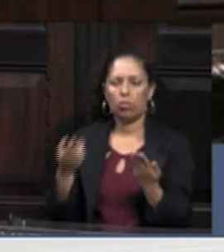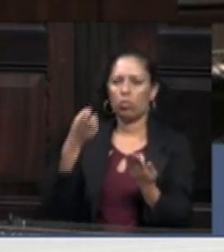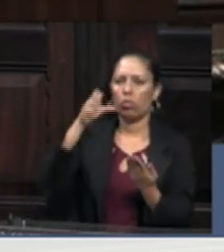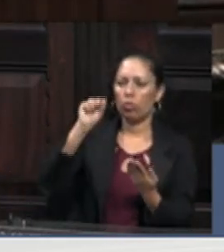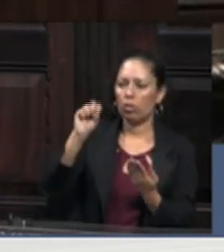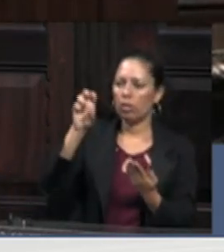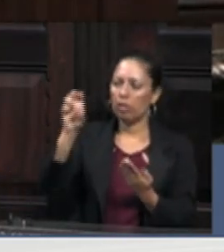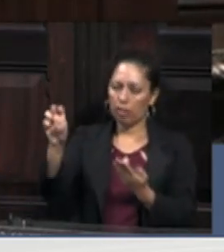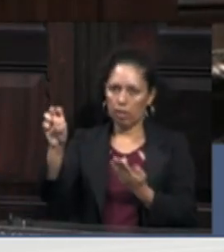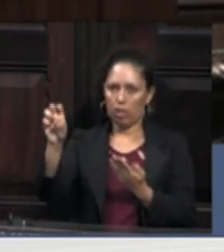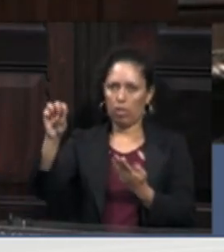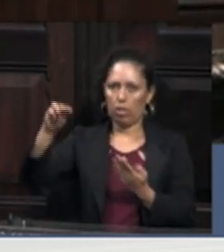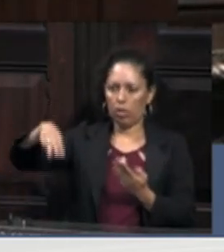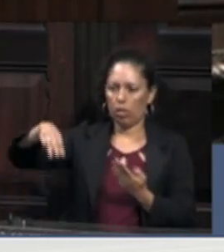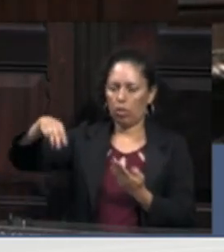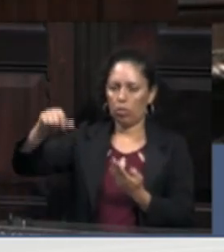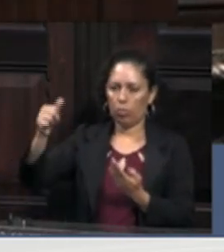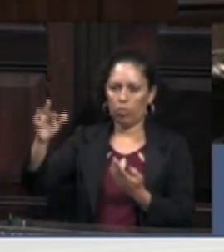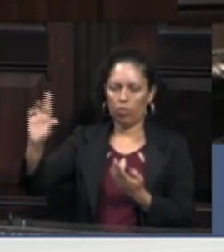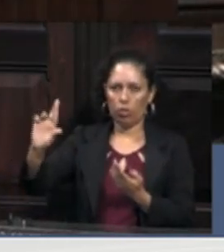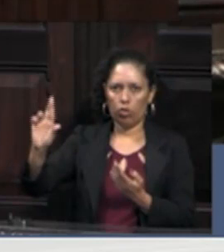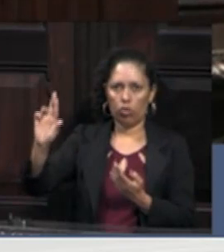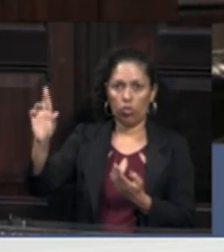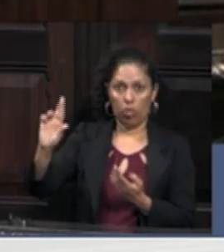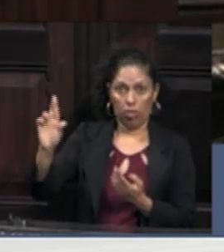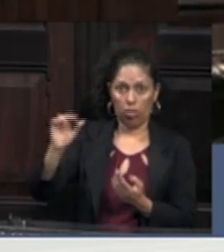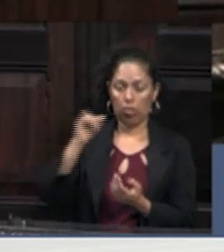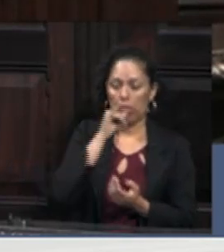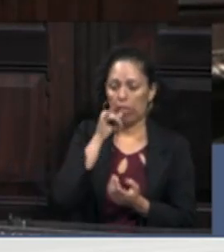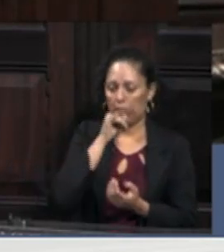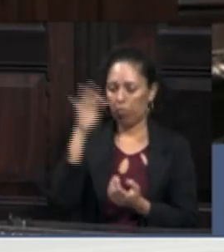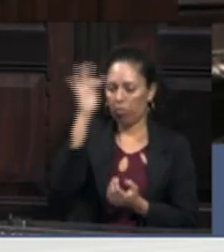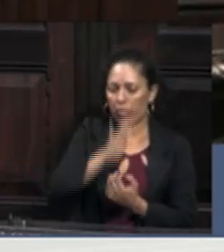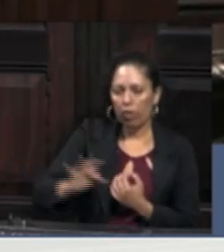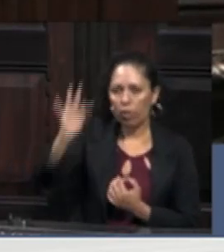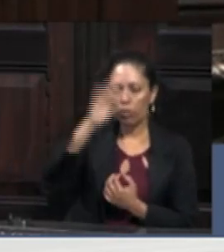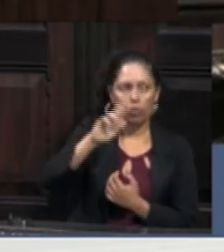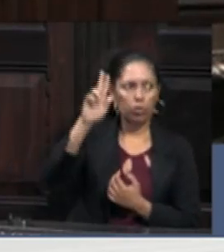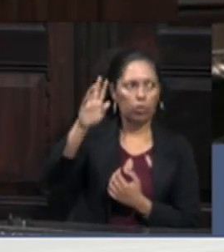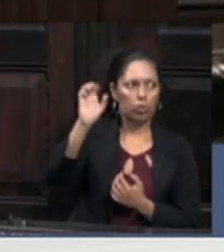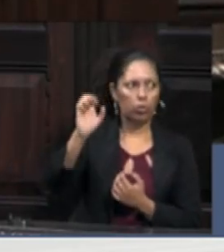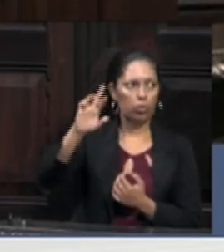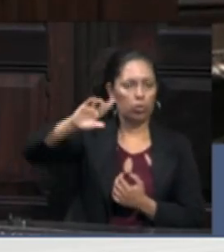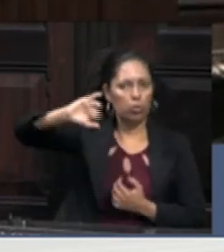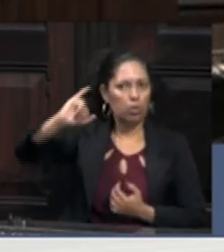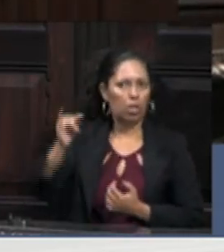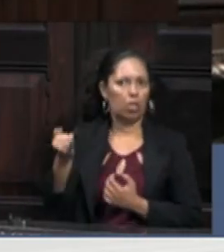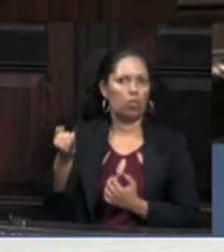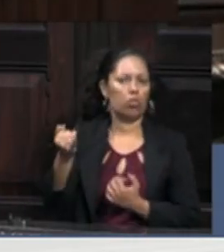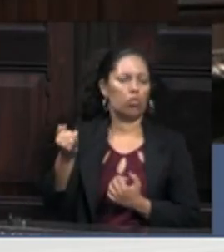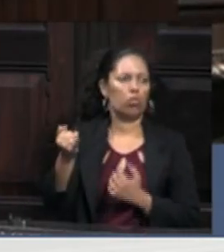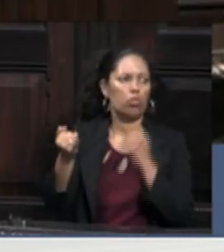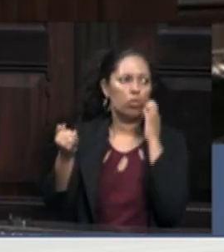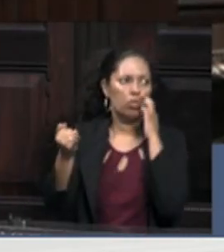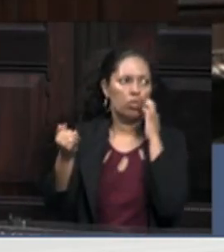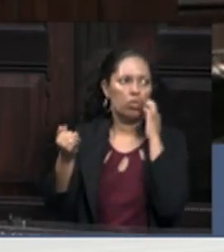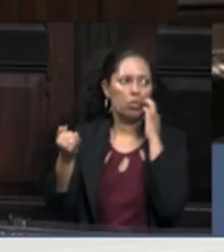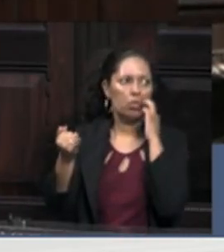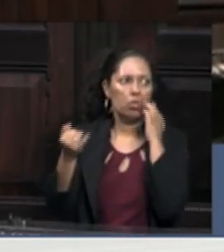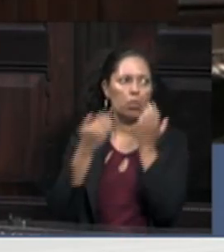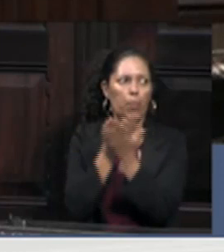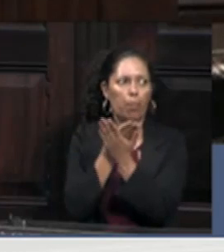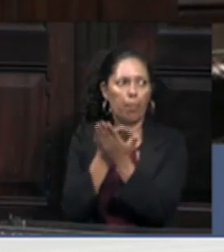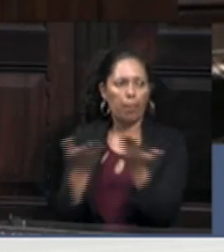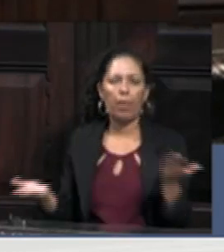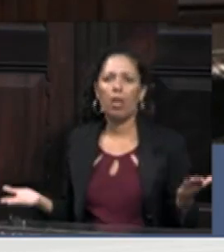milhões de reais. A UERJ, perda real de orçamento